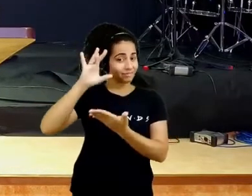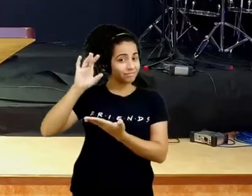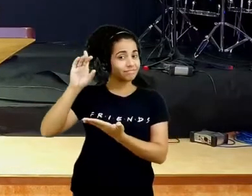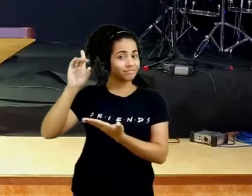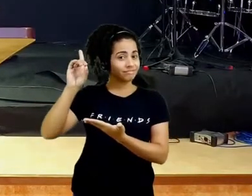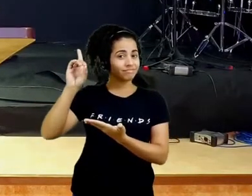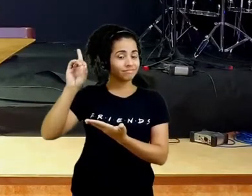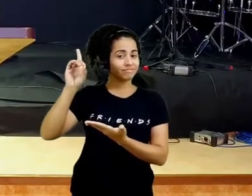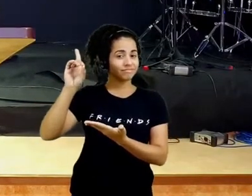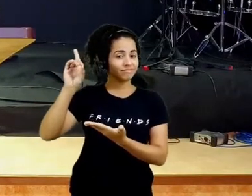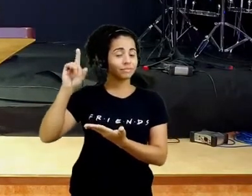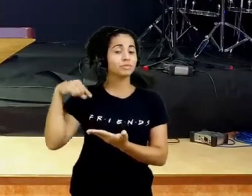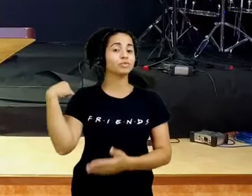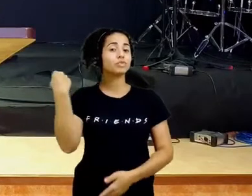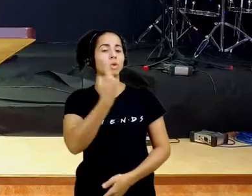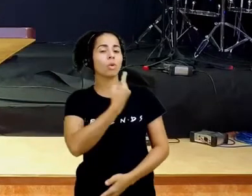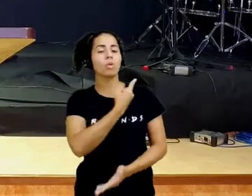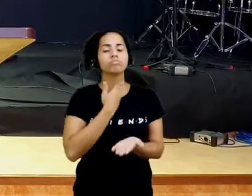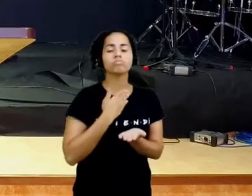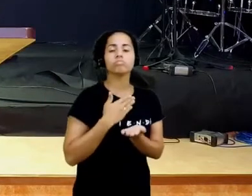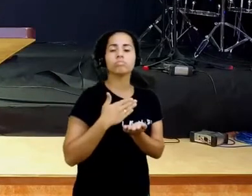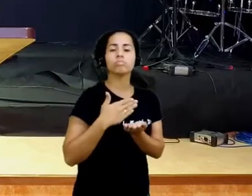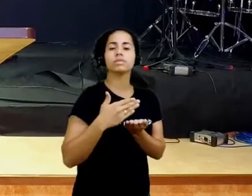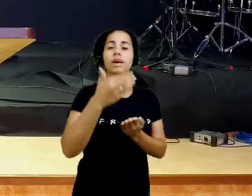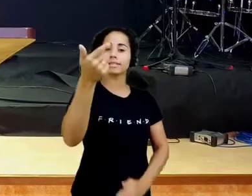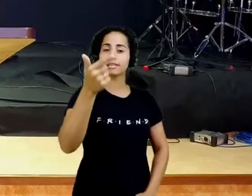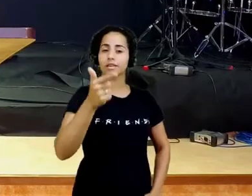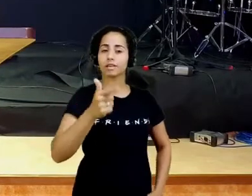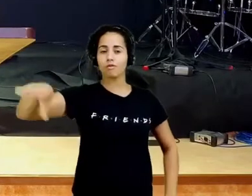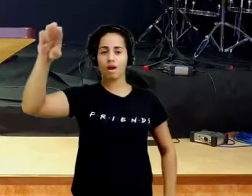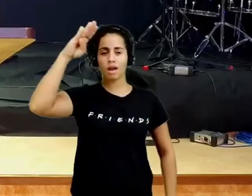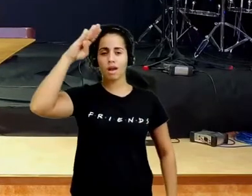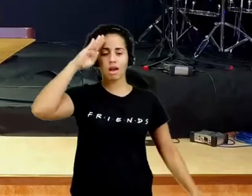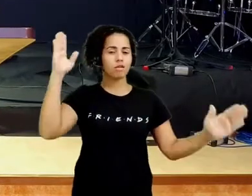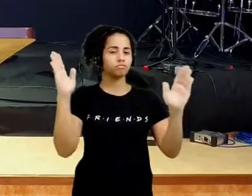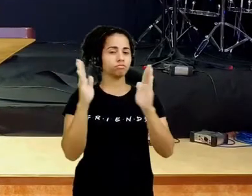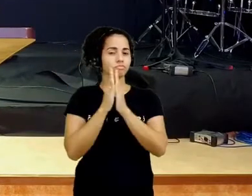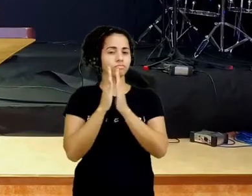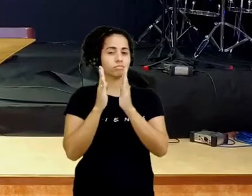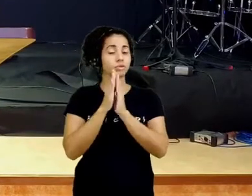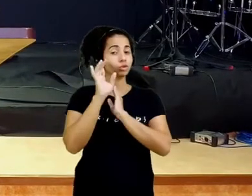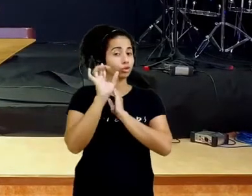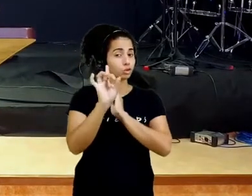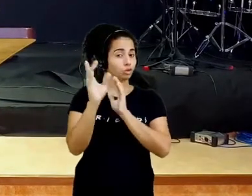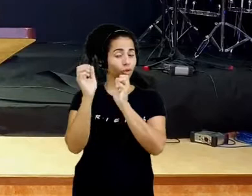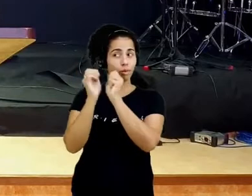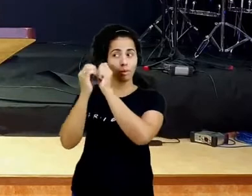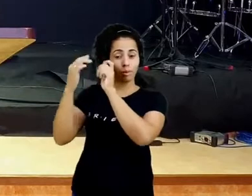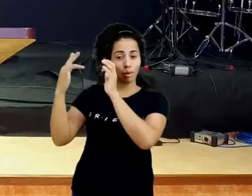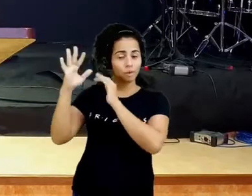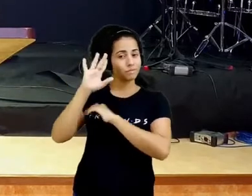Deus que vamos dar início a mais um guerreiro de oração para a glória do